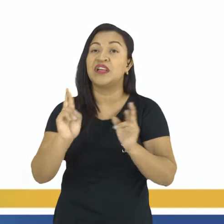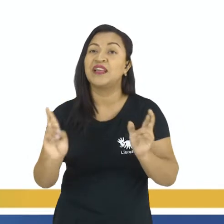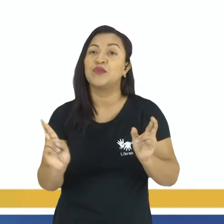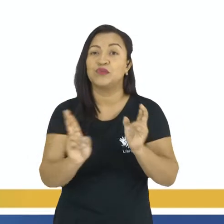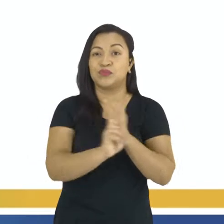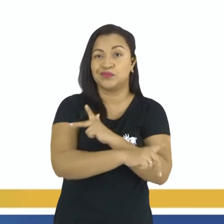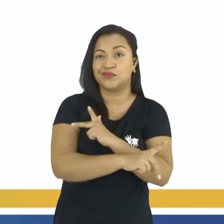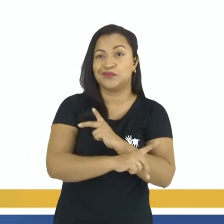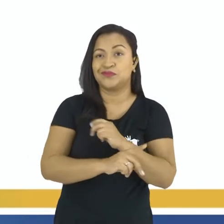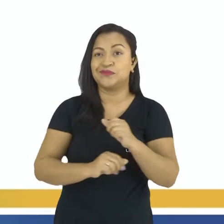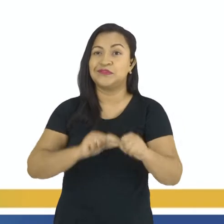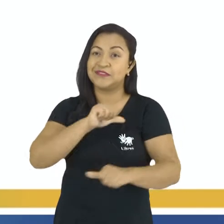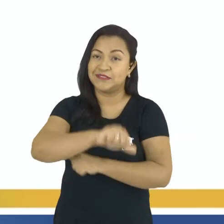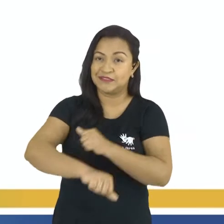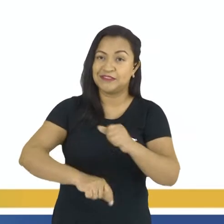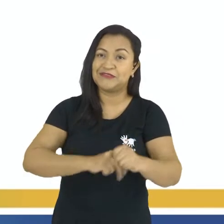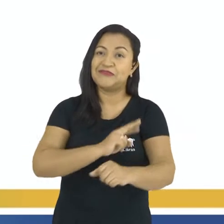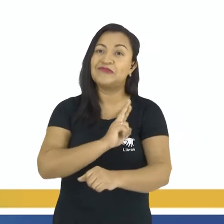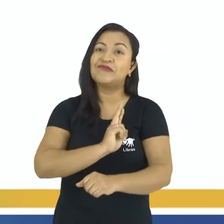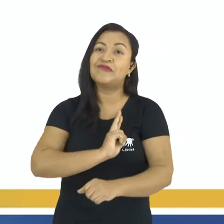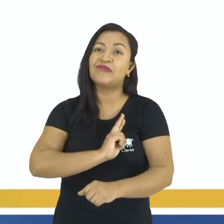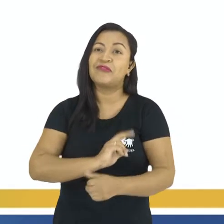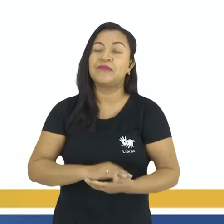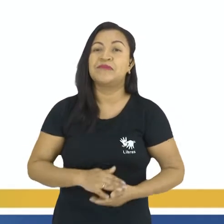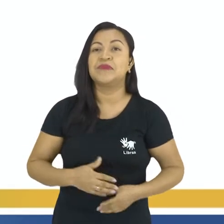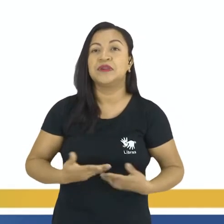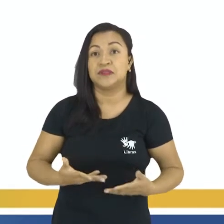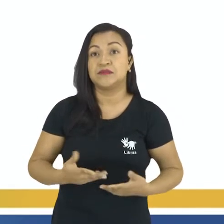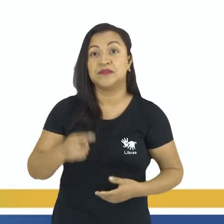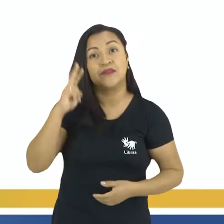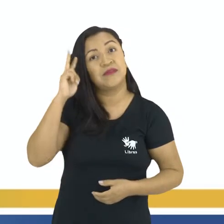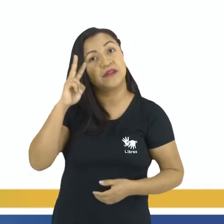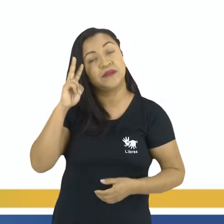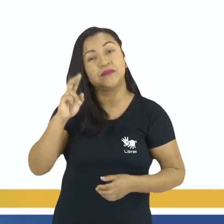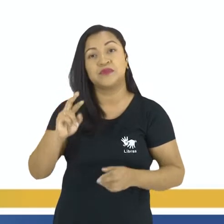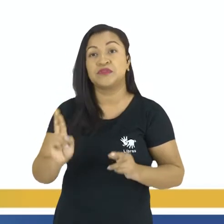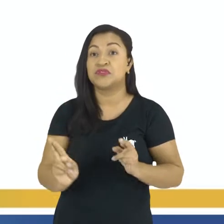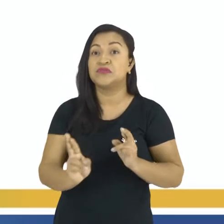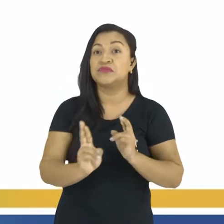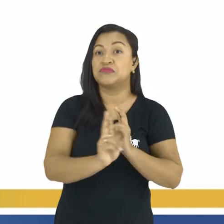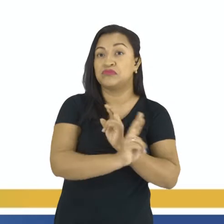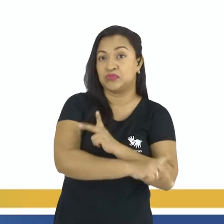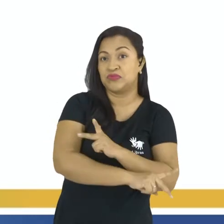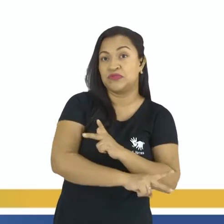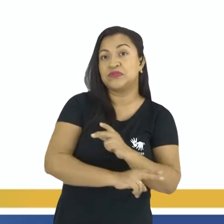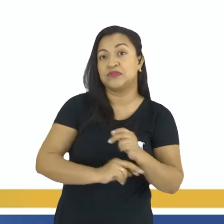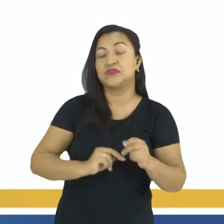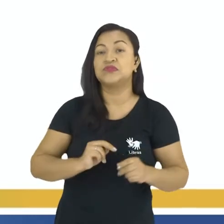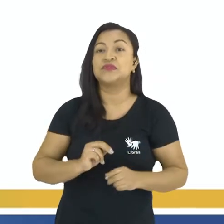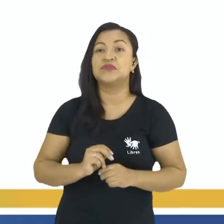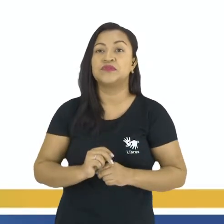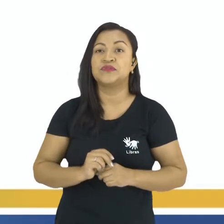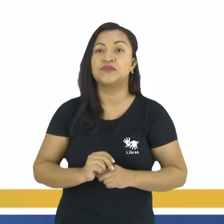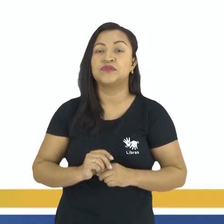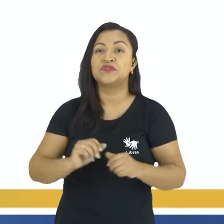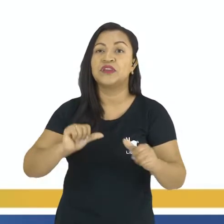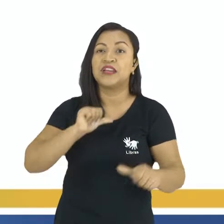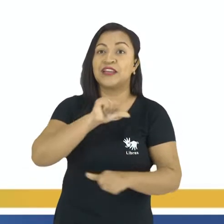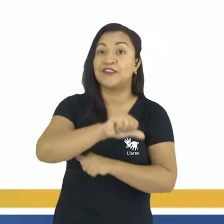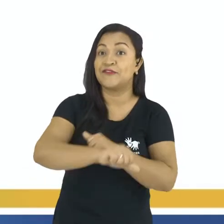Católica. Também é interessante lembrar que esse movimento de Contra-Reforma também pode ser chamado de